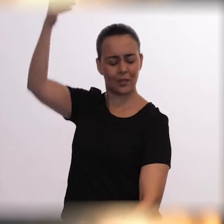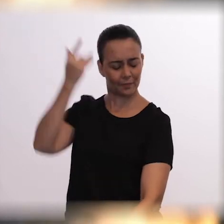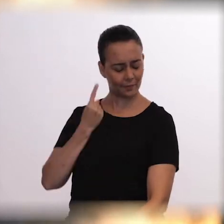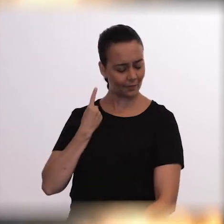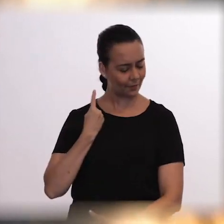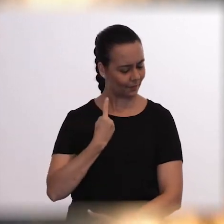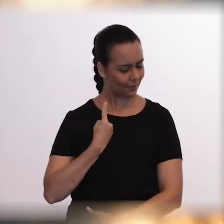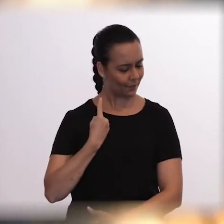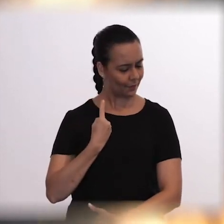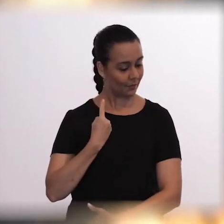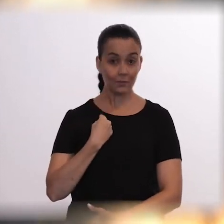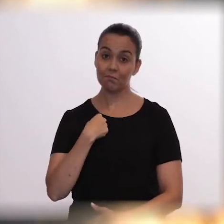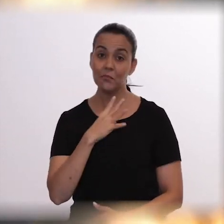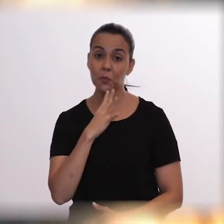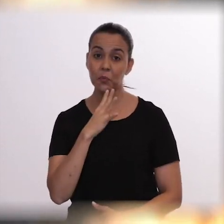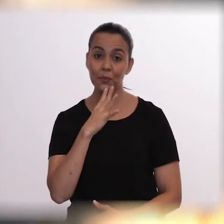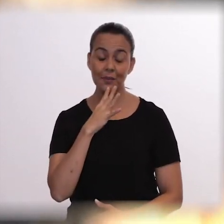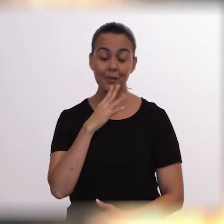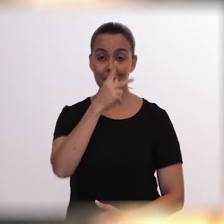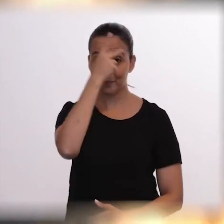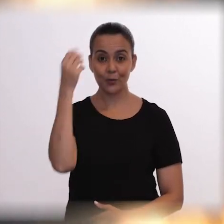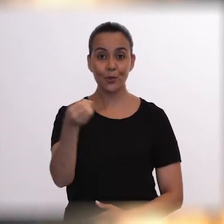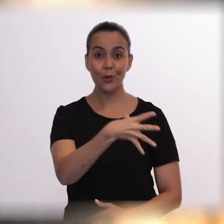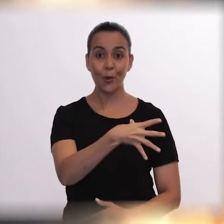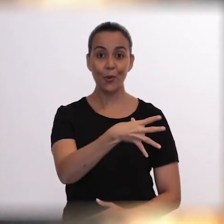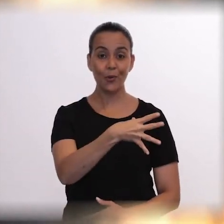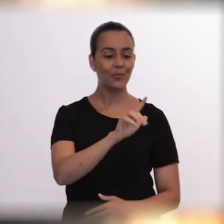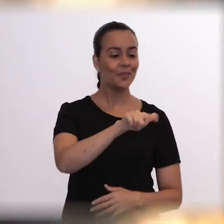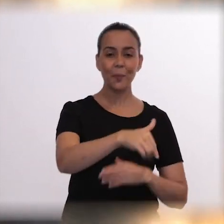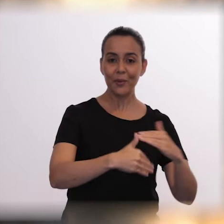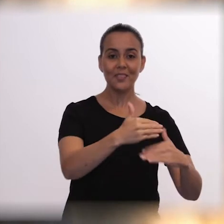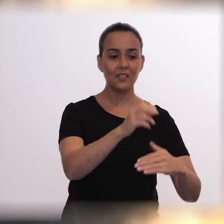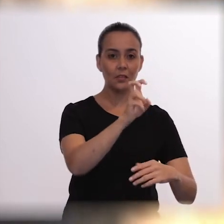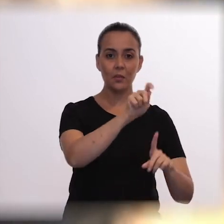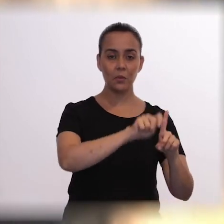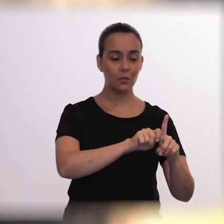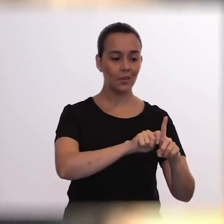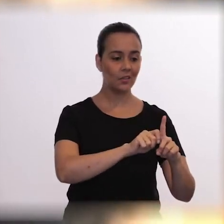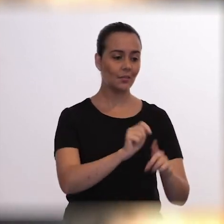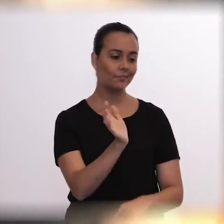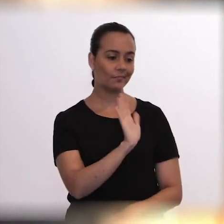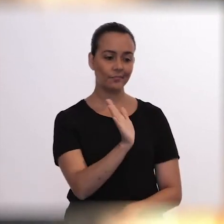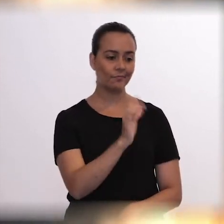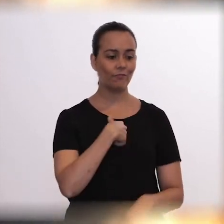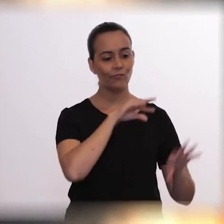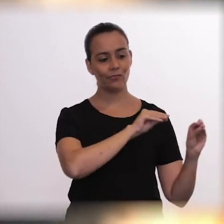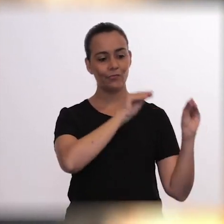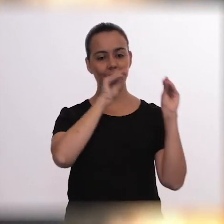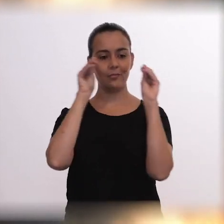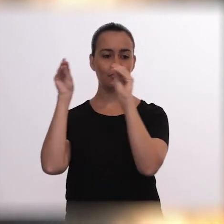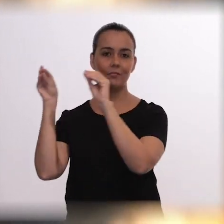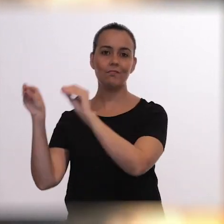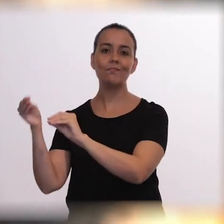conhecia a pessoa e daí 5, 6 meses depois você já tinha já que se despedir, então,